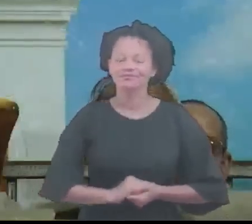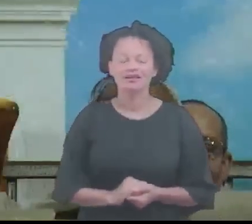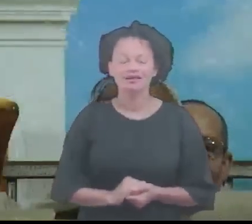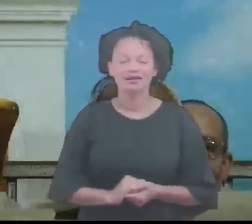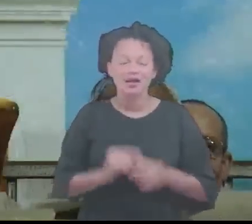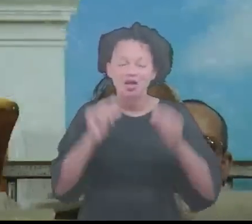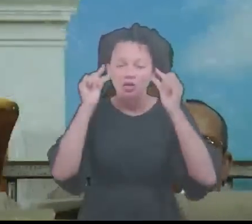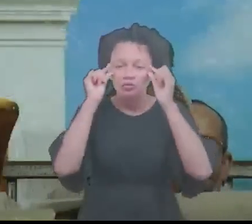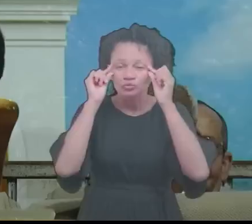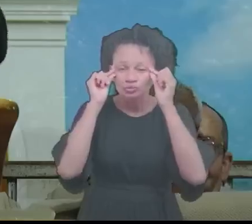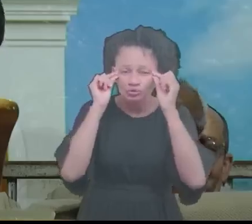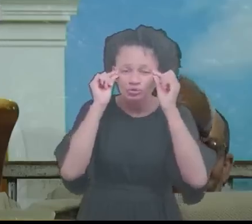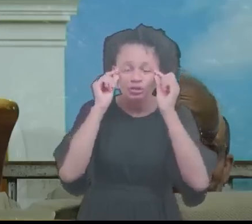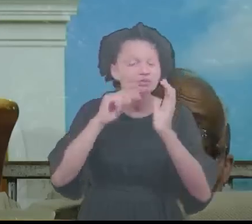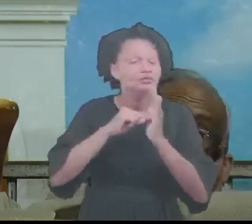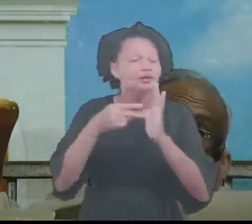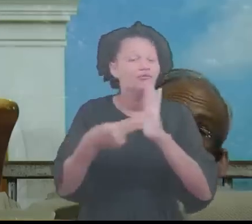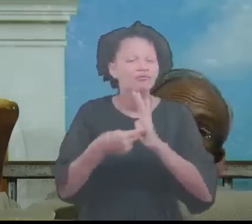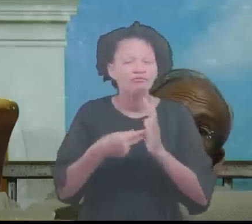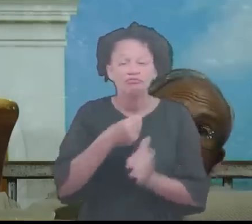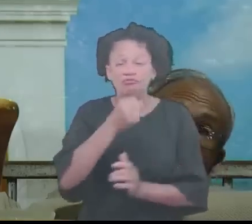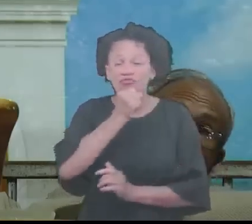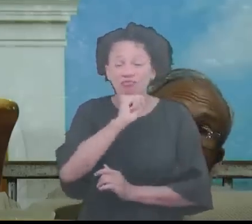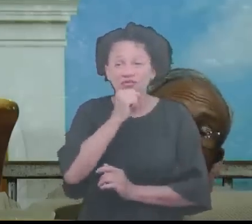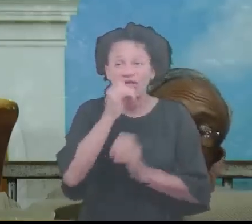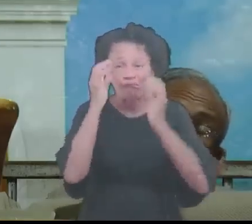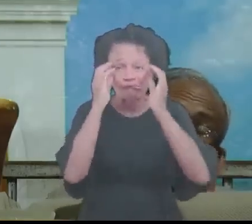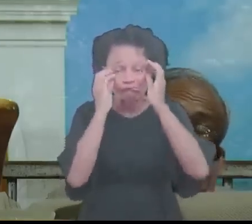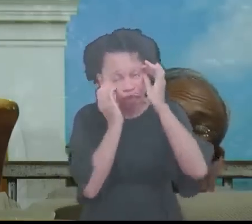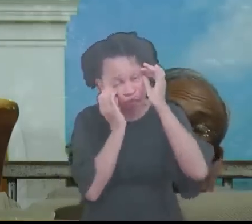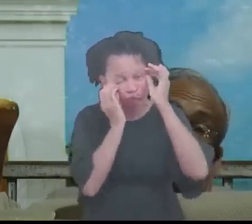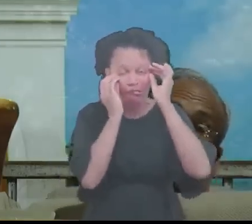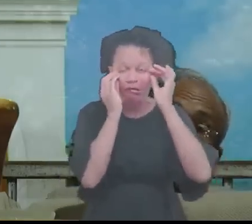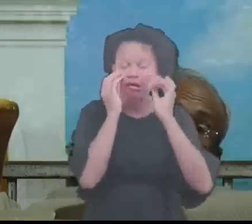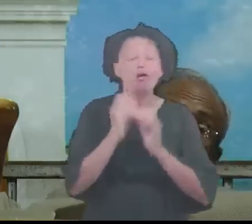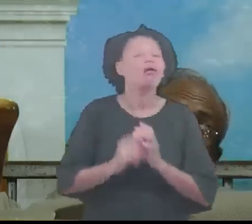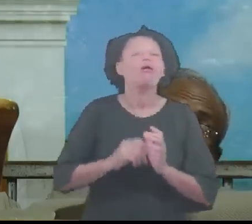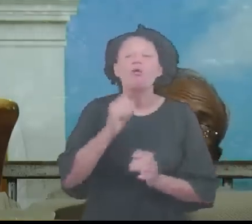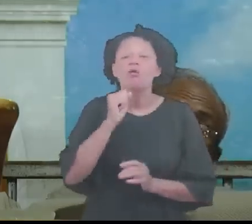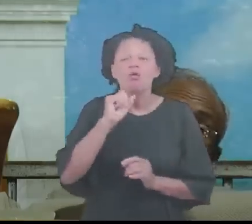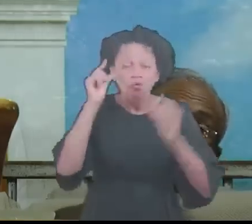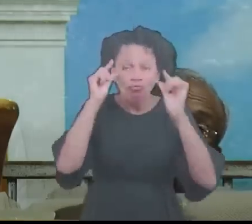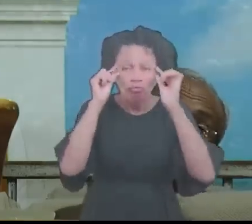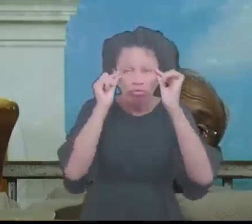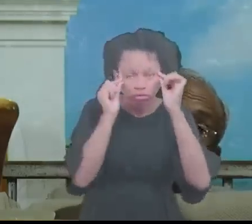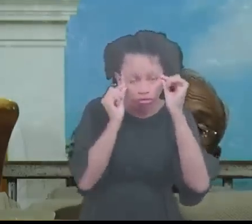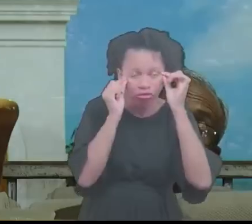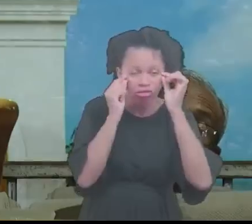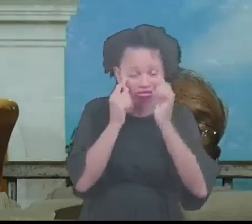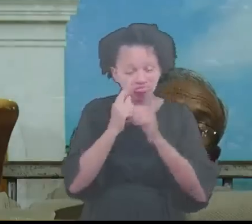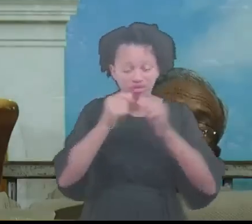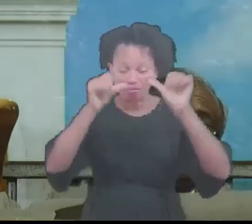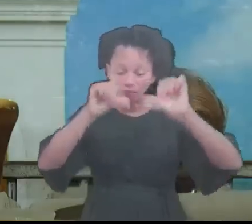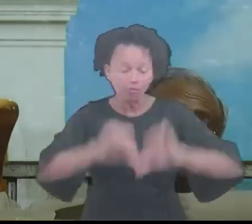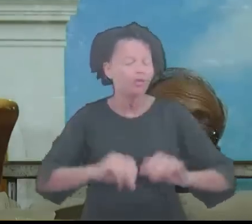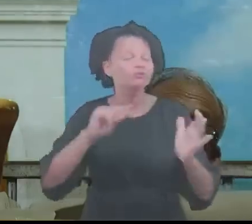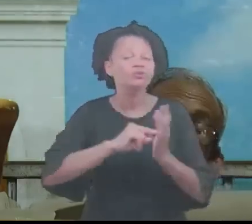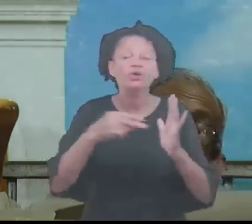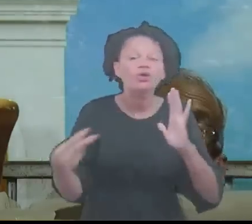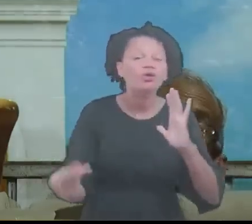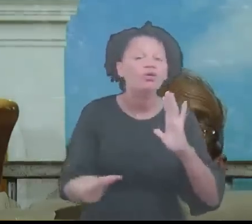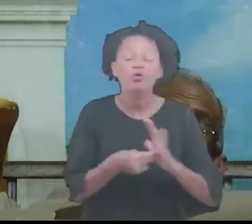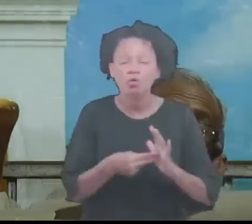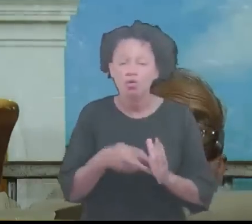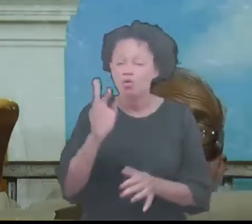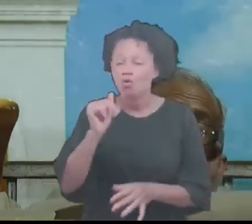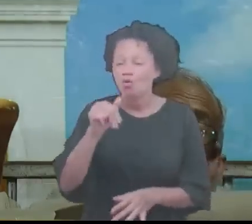Ruga é sinal de que você está caindo. Ruga é sinal de que você está fracassando. Ruga é sinal que as